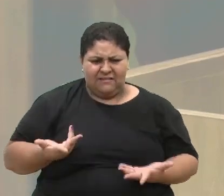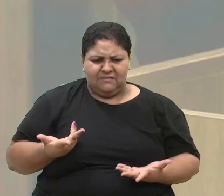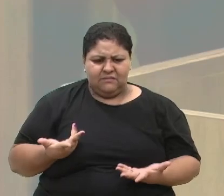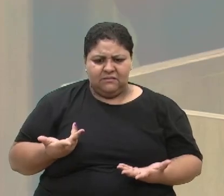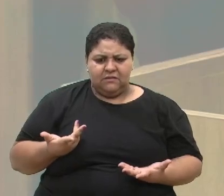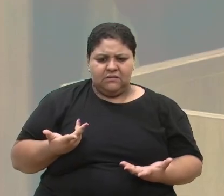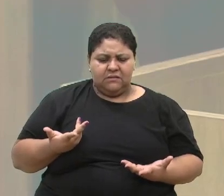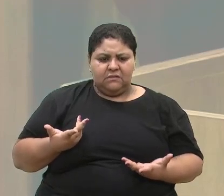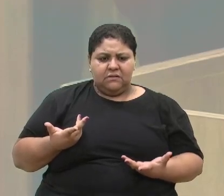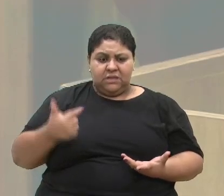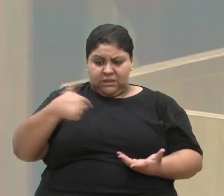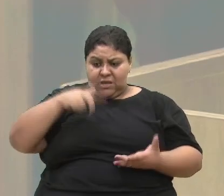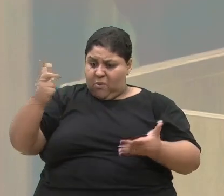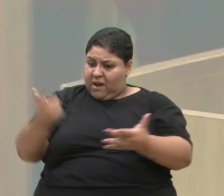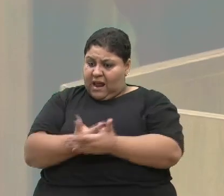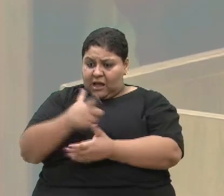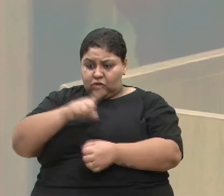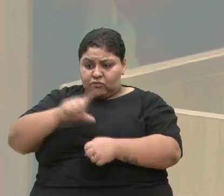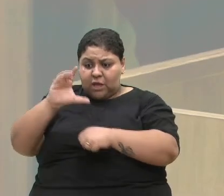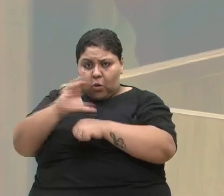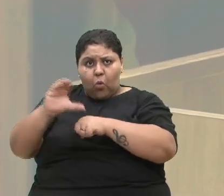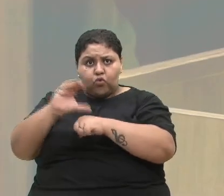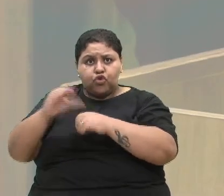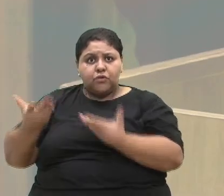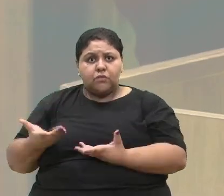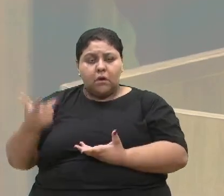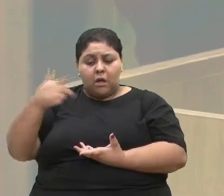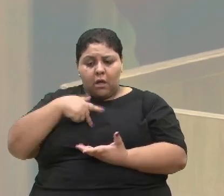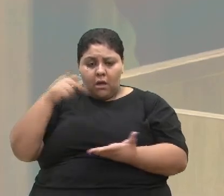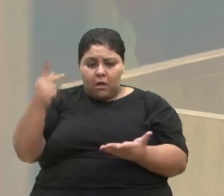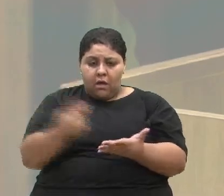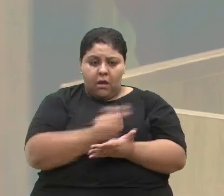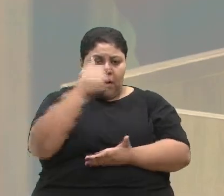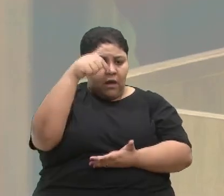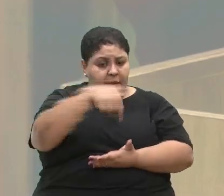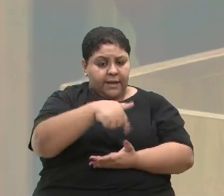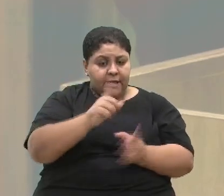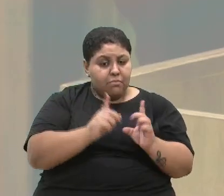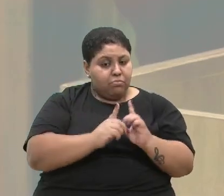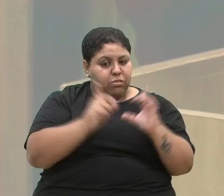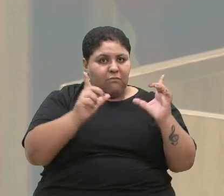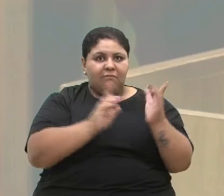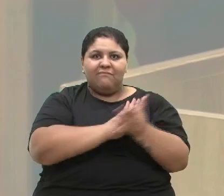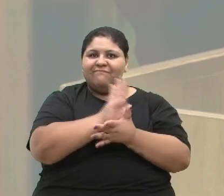existe Constituição. Se eu estou errado, essa aqui não é uma democracia.